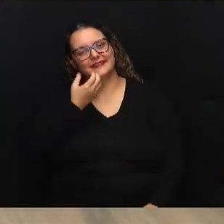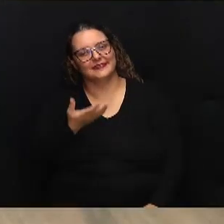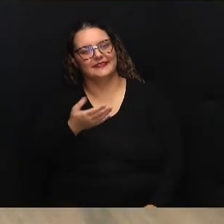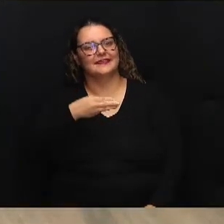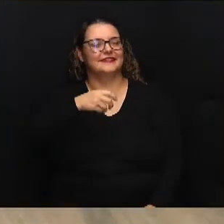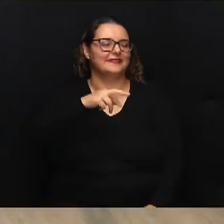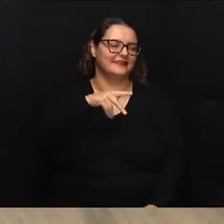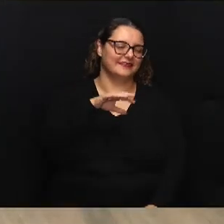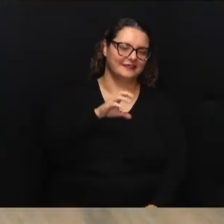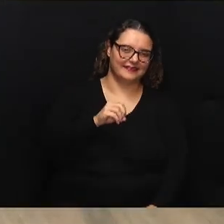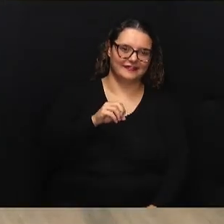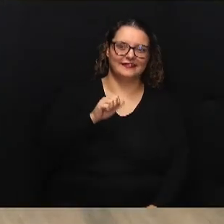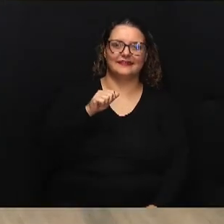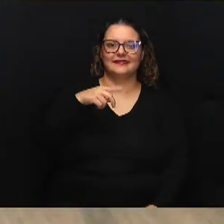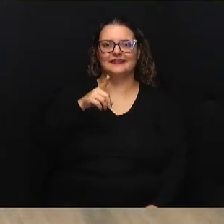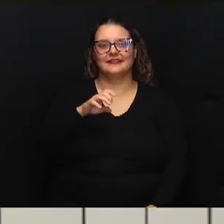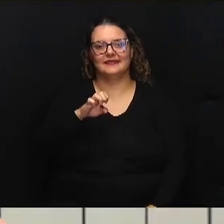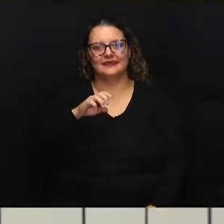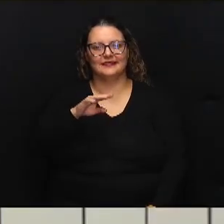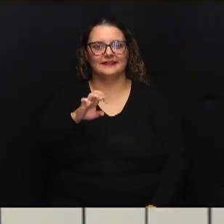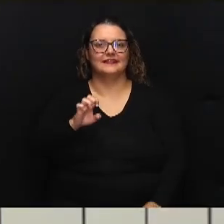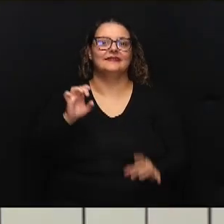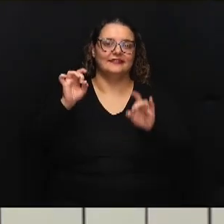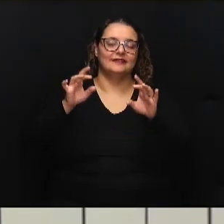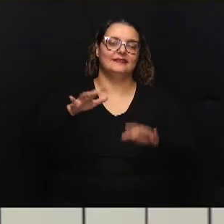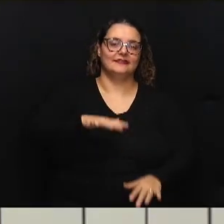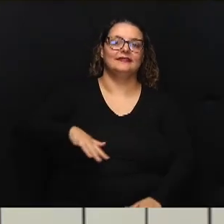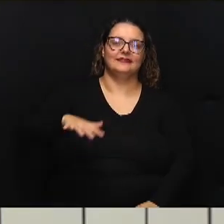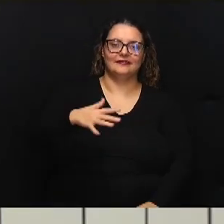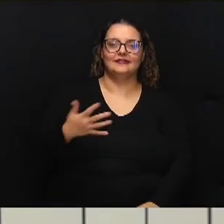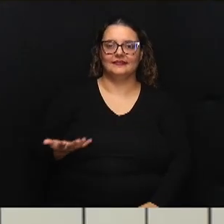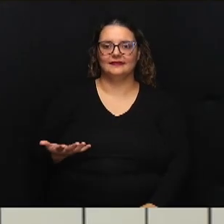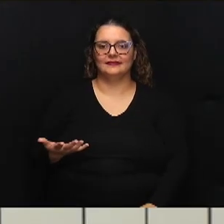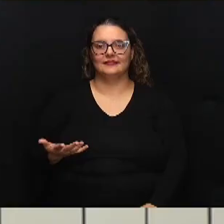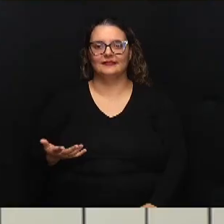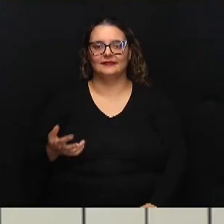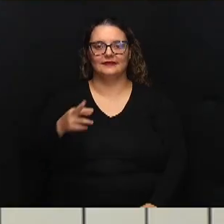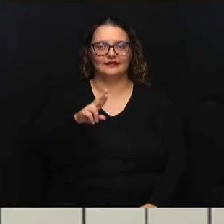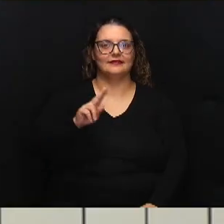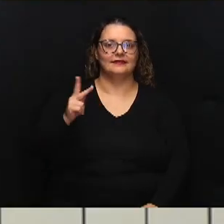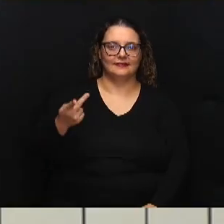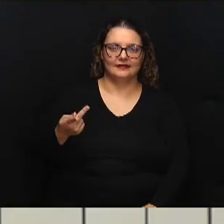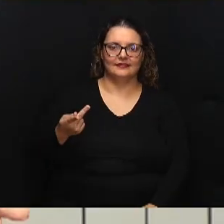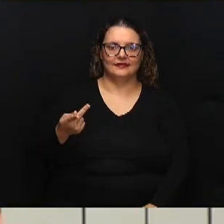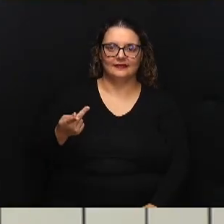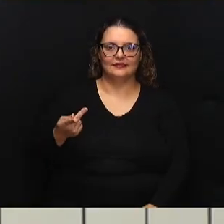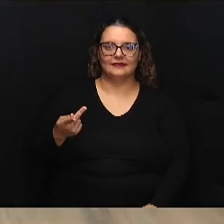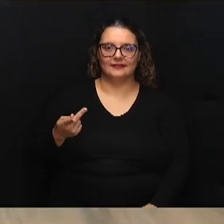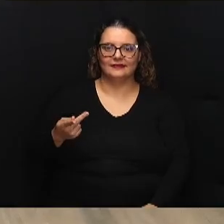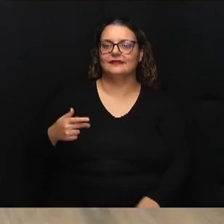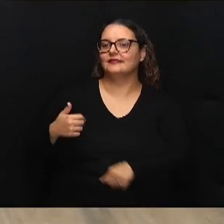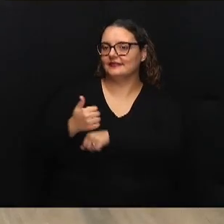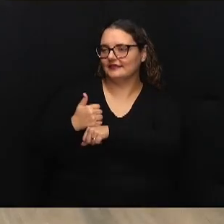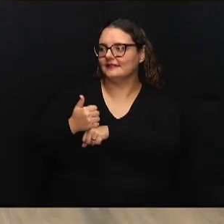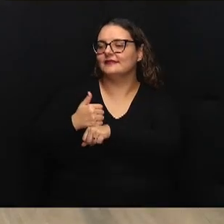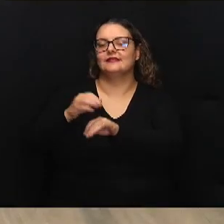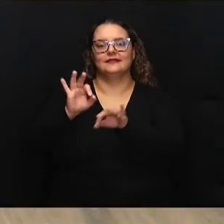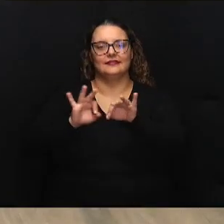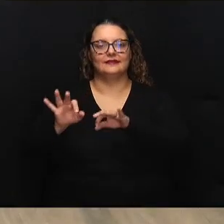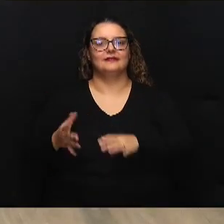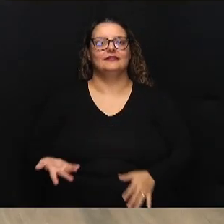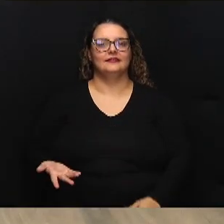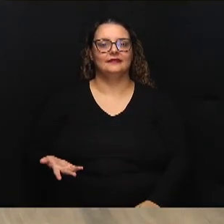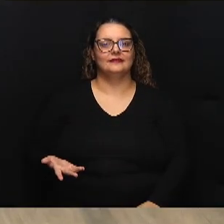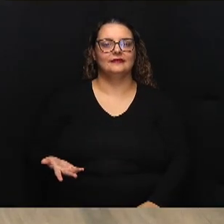Márcio Brasil Andrade, especialista nessa área de recursos humanos, né, recolocação, planejamento de